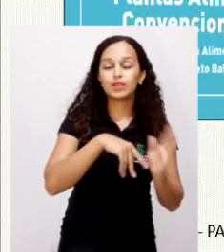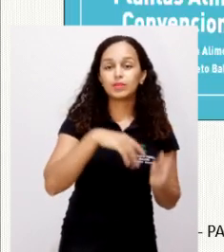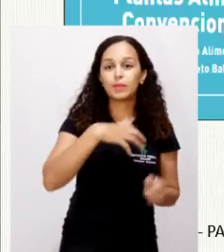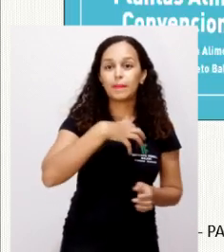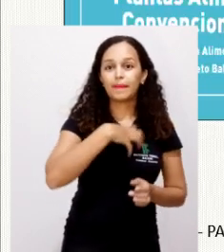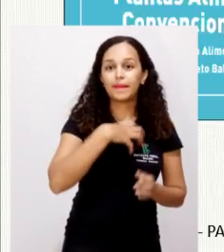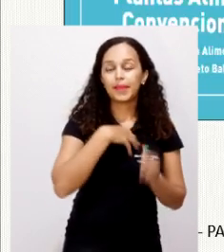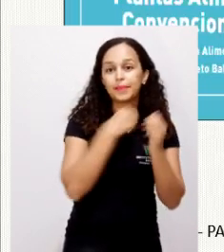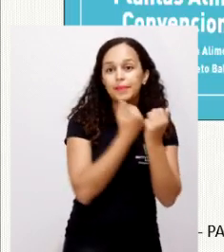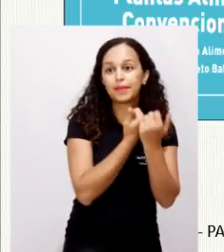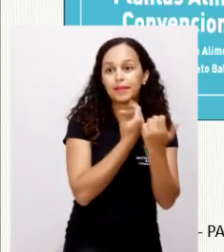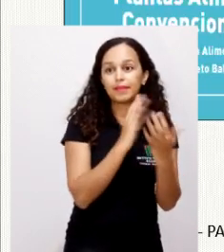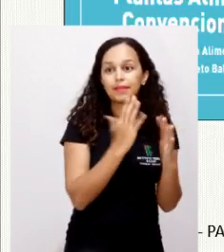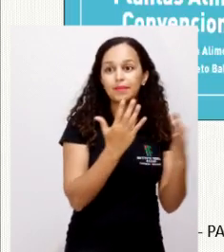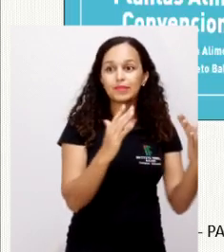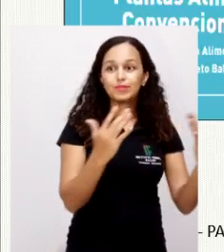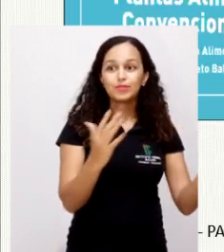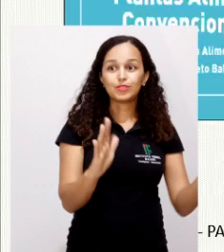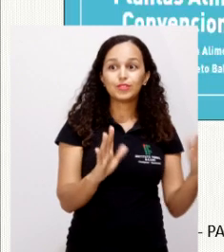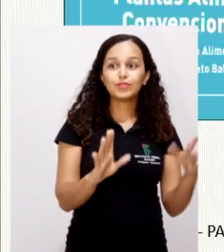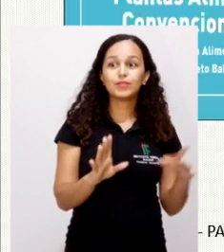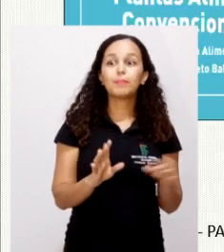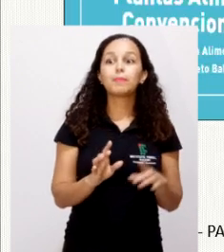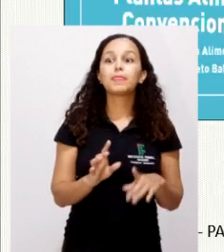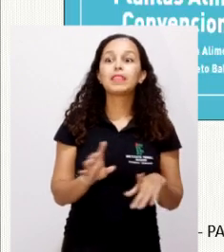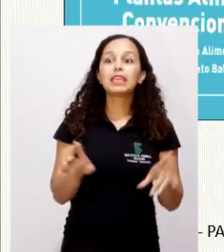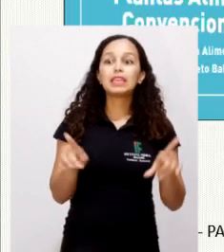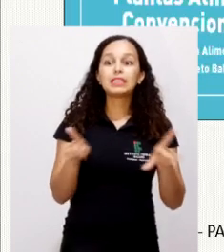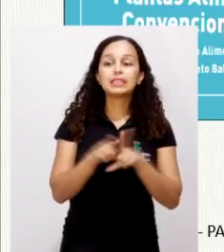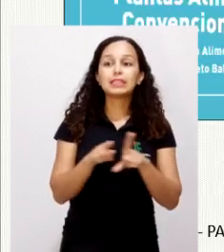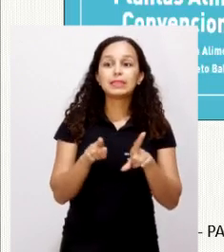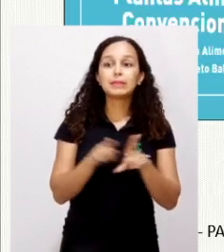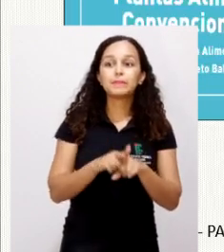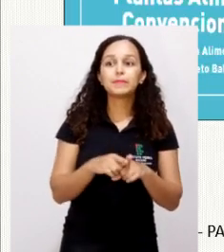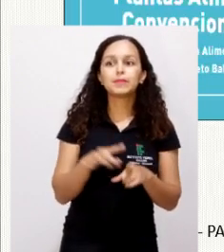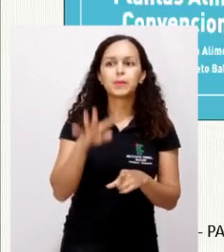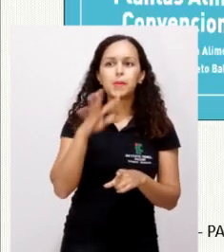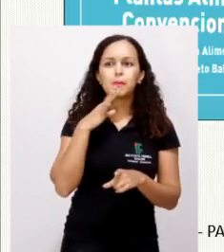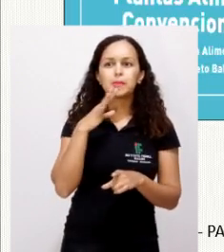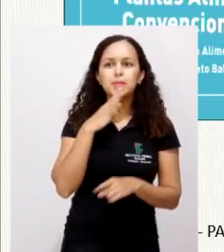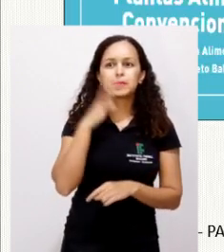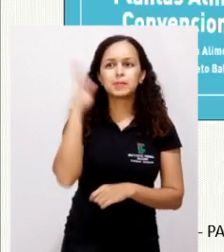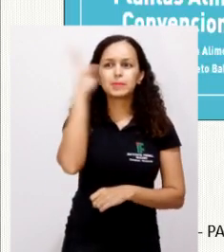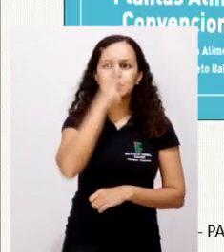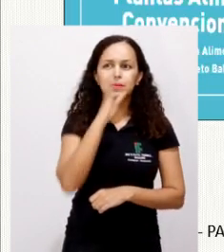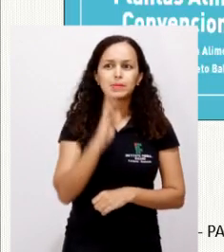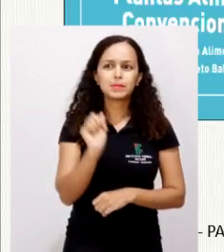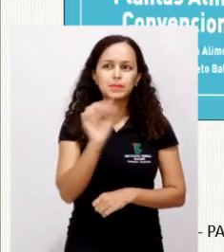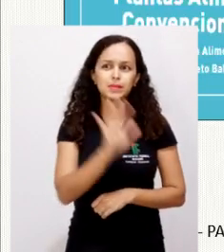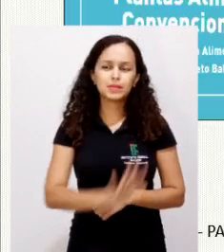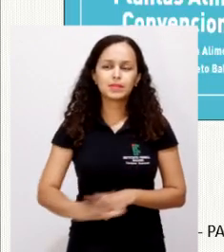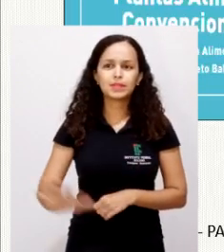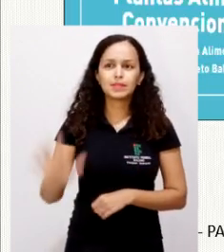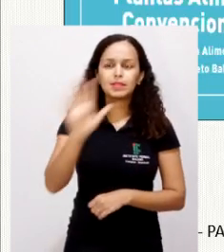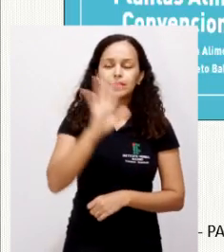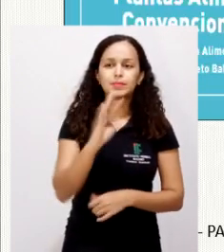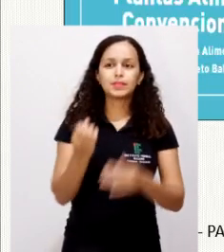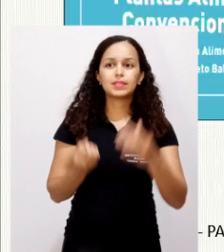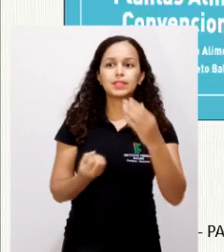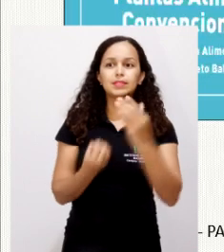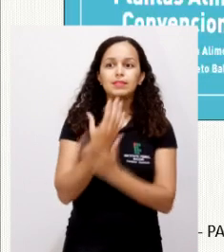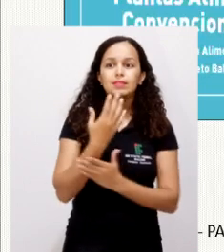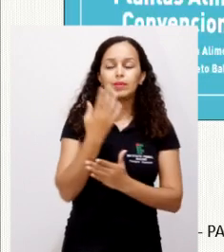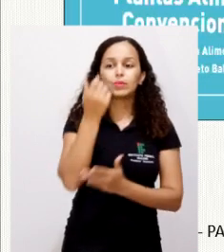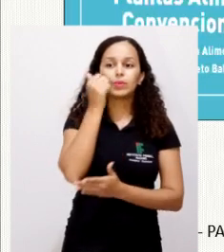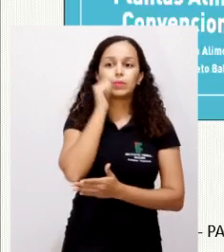AVP, que a AVP é conhecida a nível nacional, devido ser criação de uma